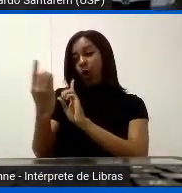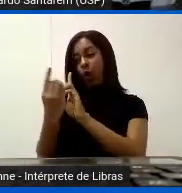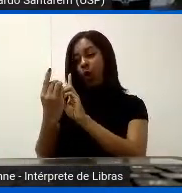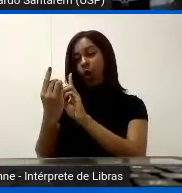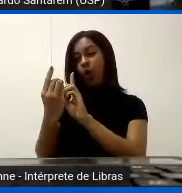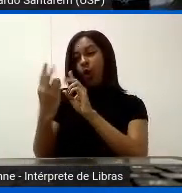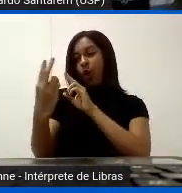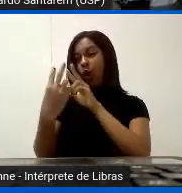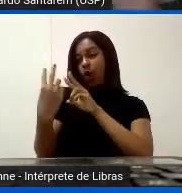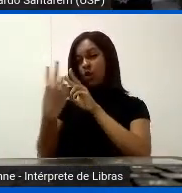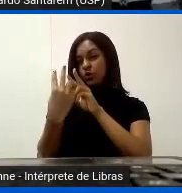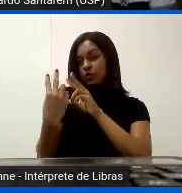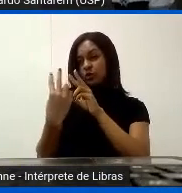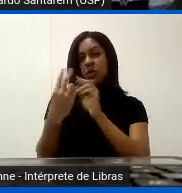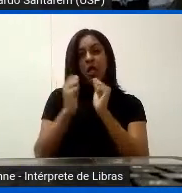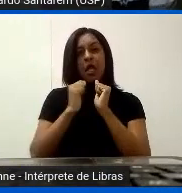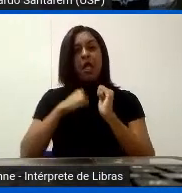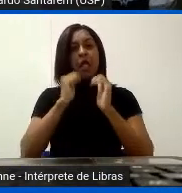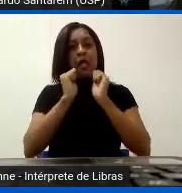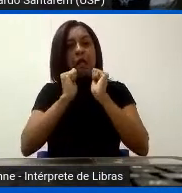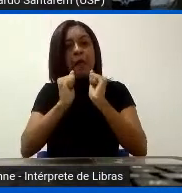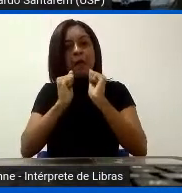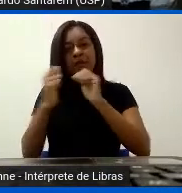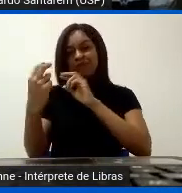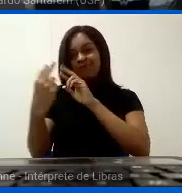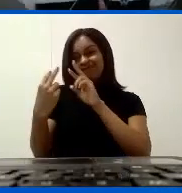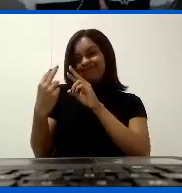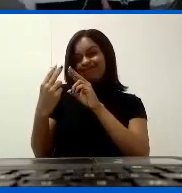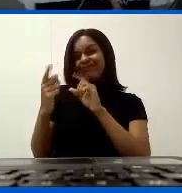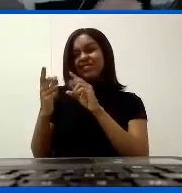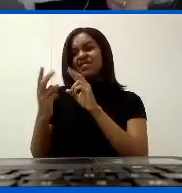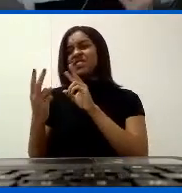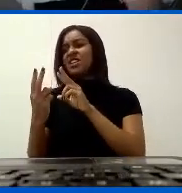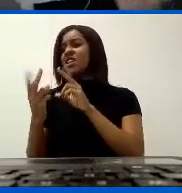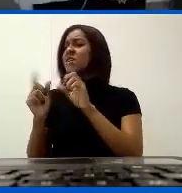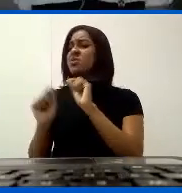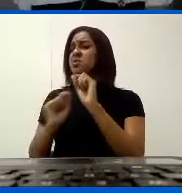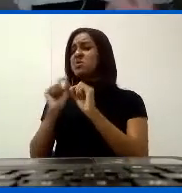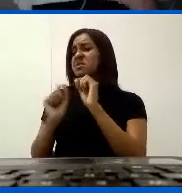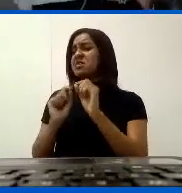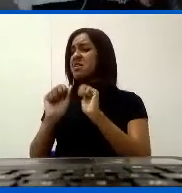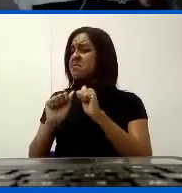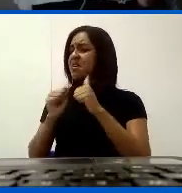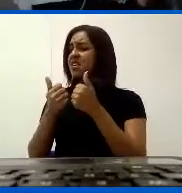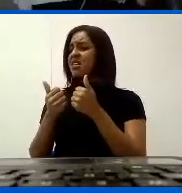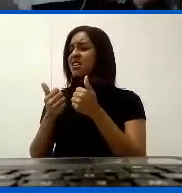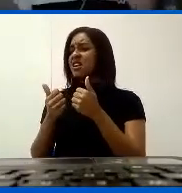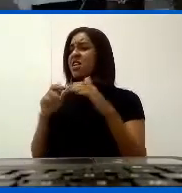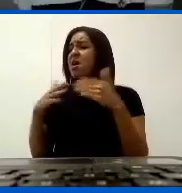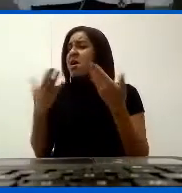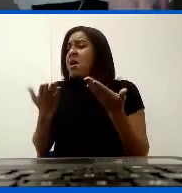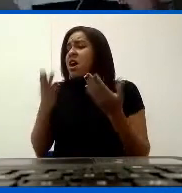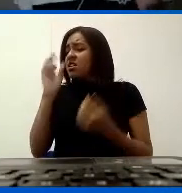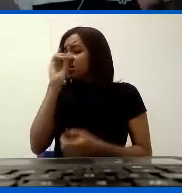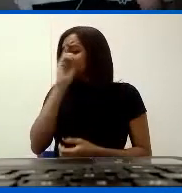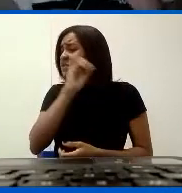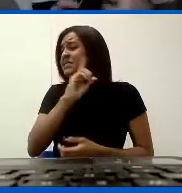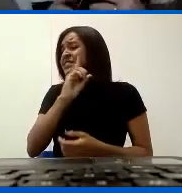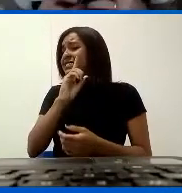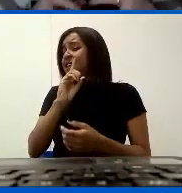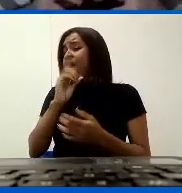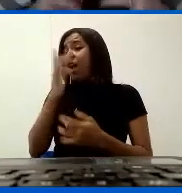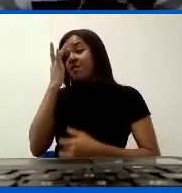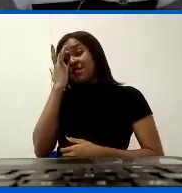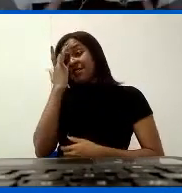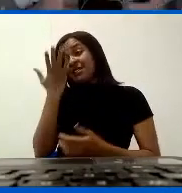aí eu poder olhar para aquele aluno e ver no que ele tá melhorando no que que ele não tá melhorando Qual que é a dificuldade dele qualquer facilidade que ele tem